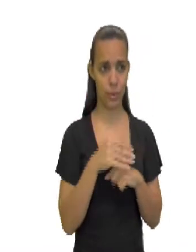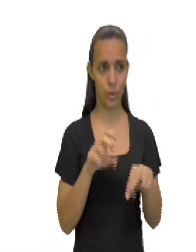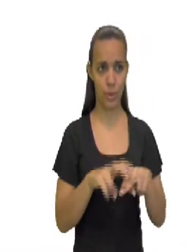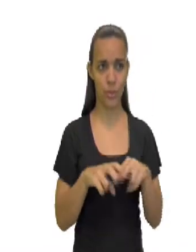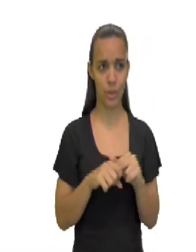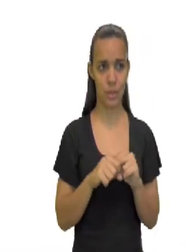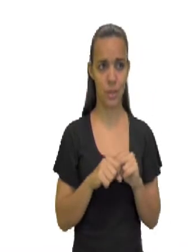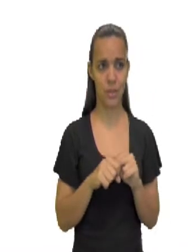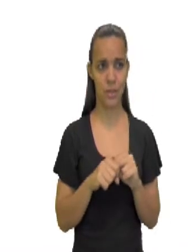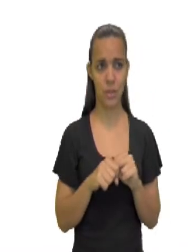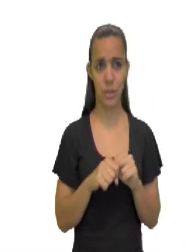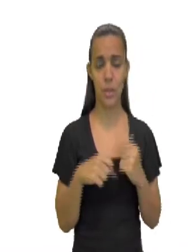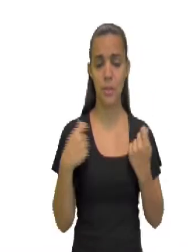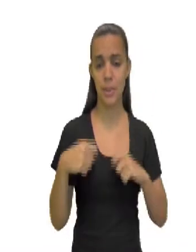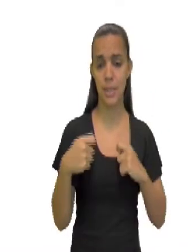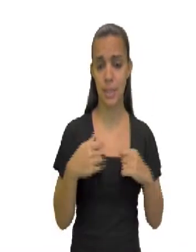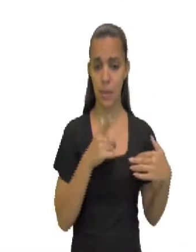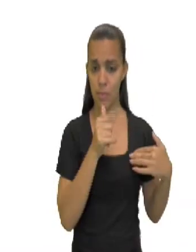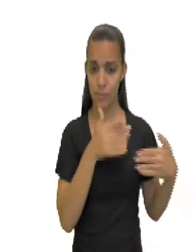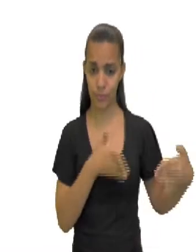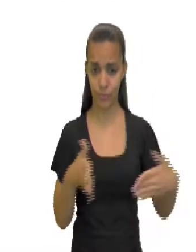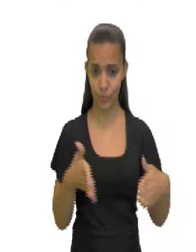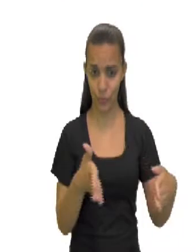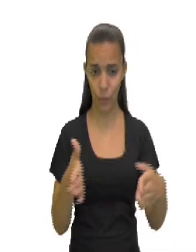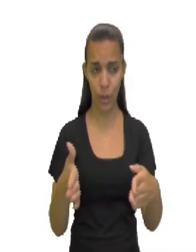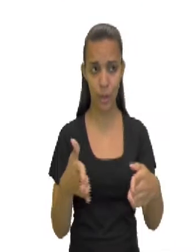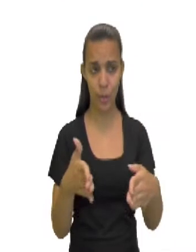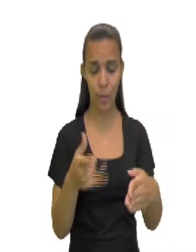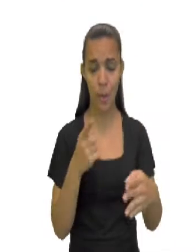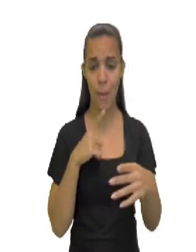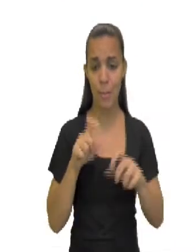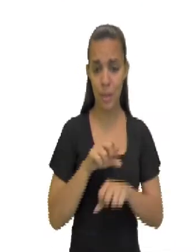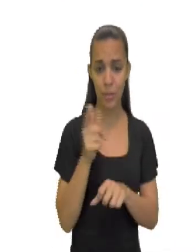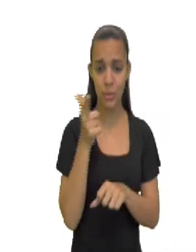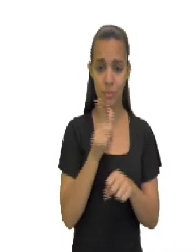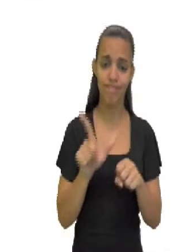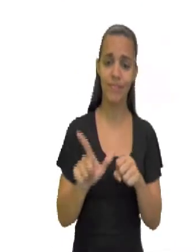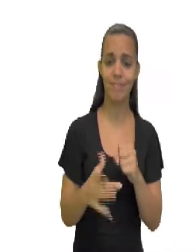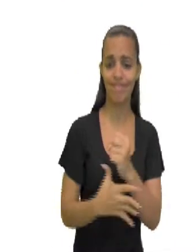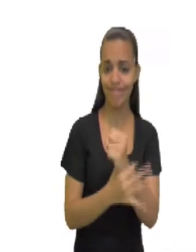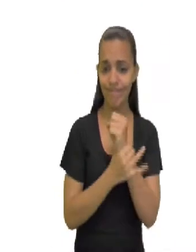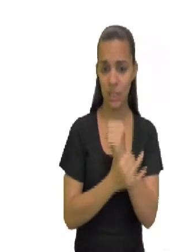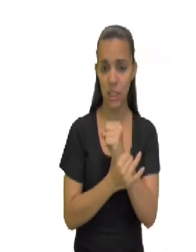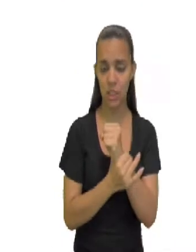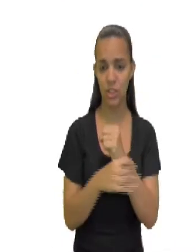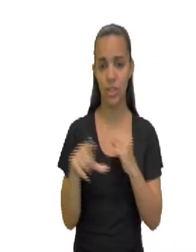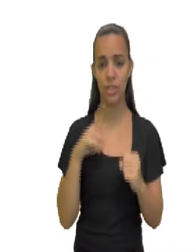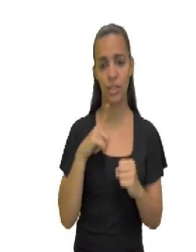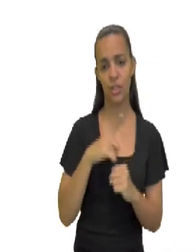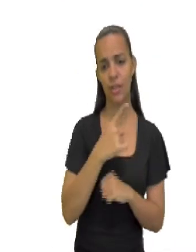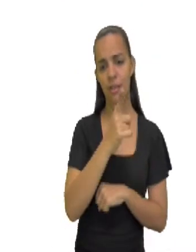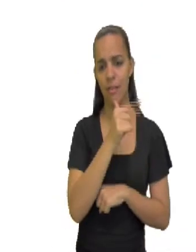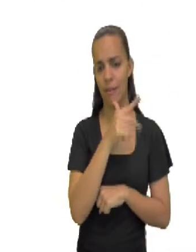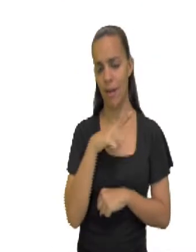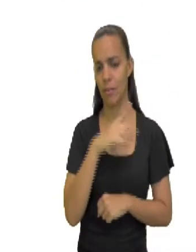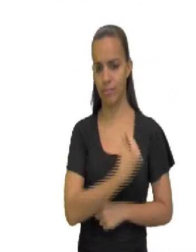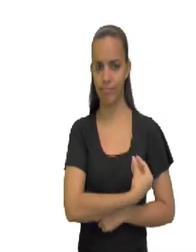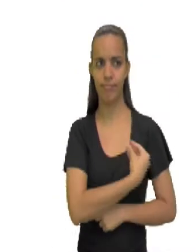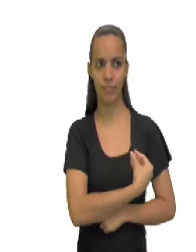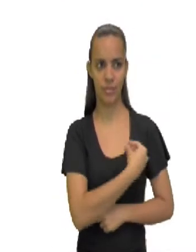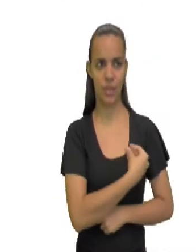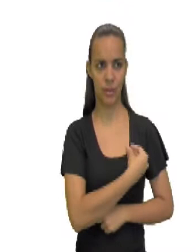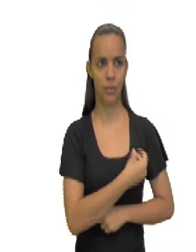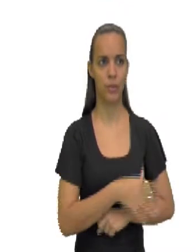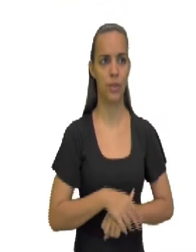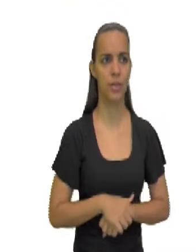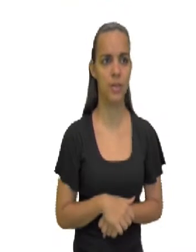dos rios para garantir nosso abastecimento de água e também o das gerações futuras. Nós temos aí